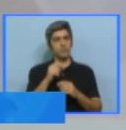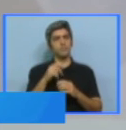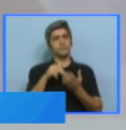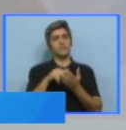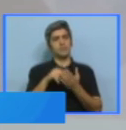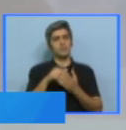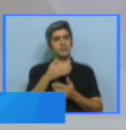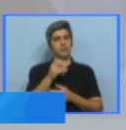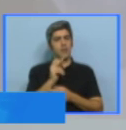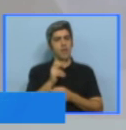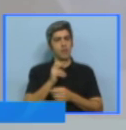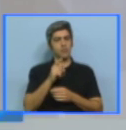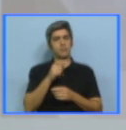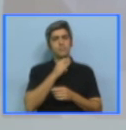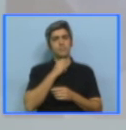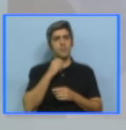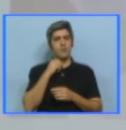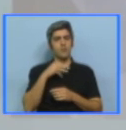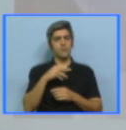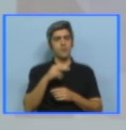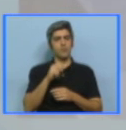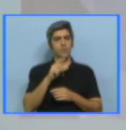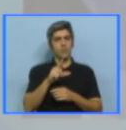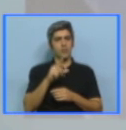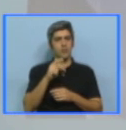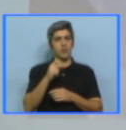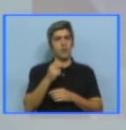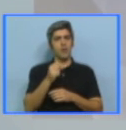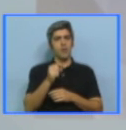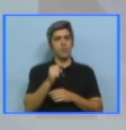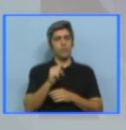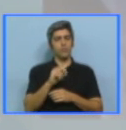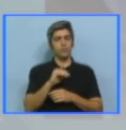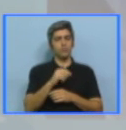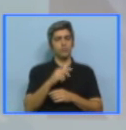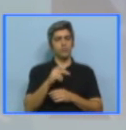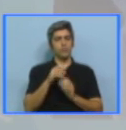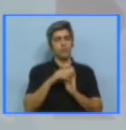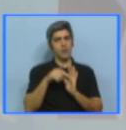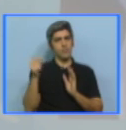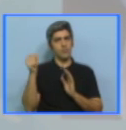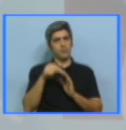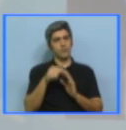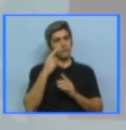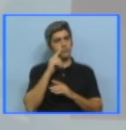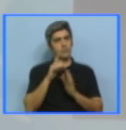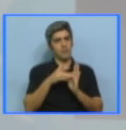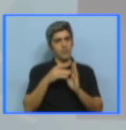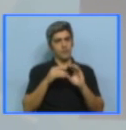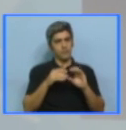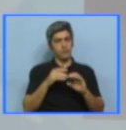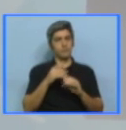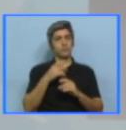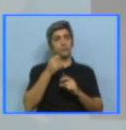agora num livro da autoria do padre Manuel Augusto, que hoje está no programa Eclésia. Antes de falarmos dessa história,